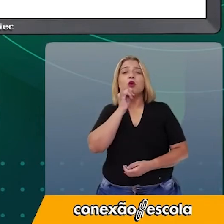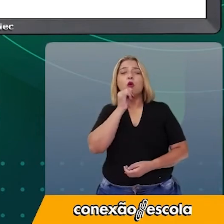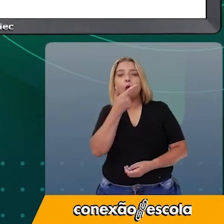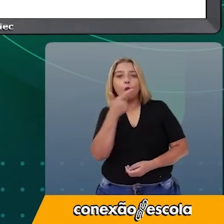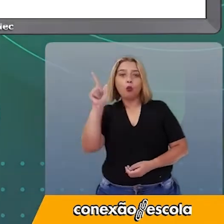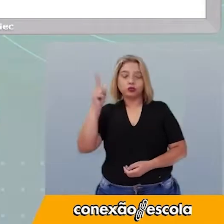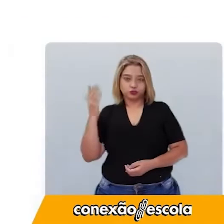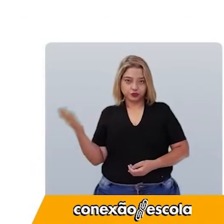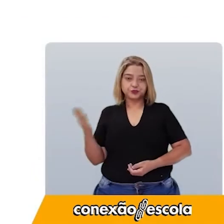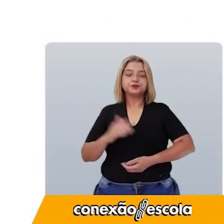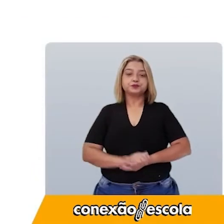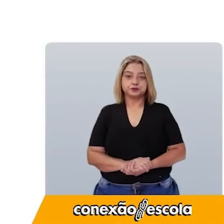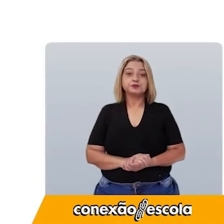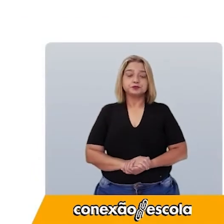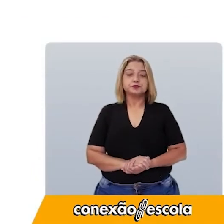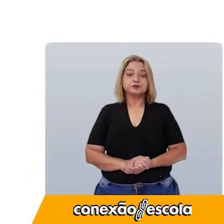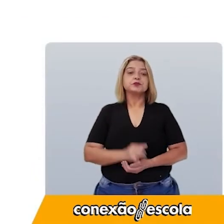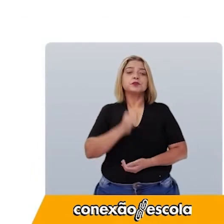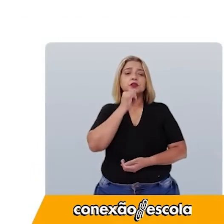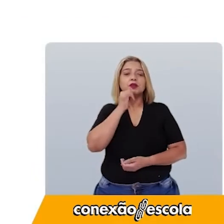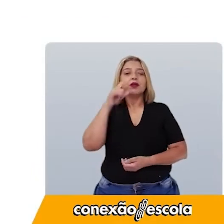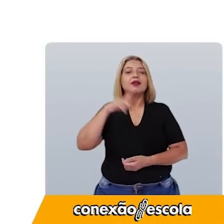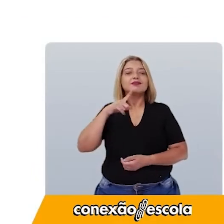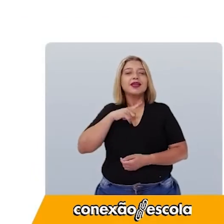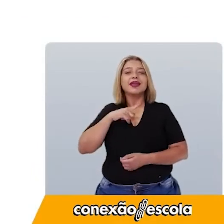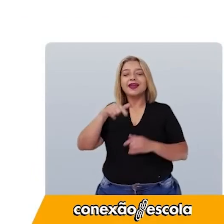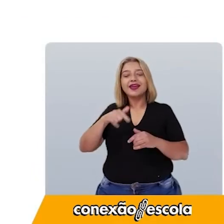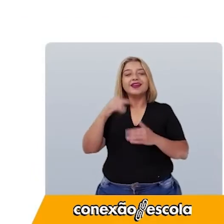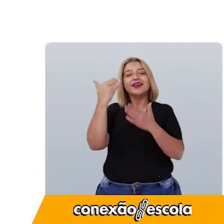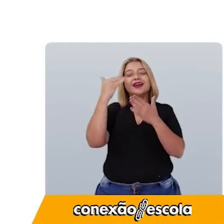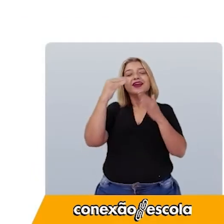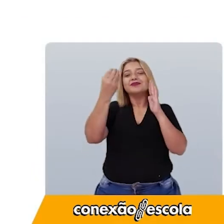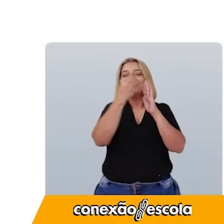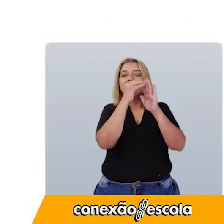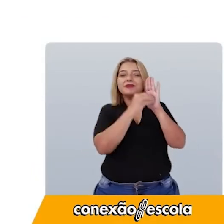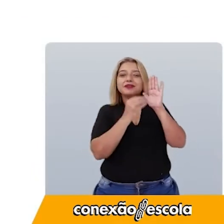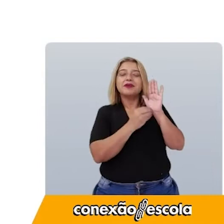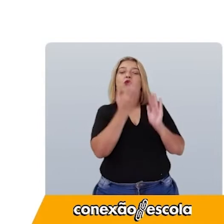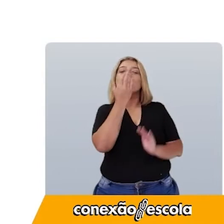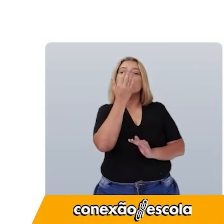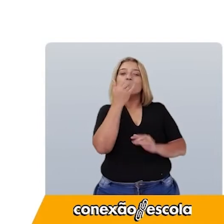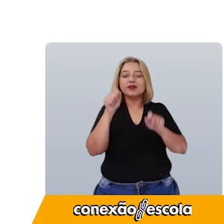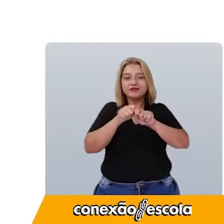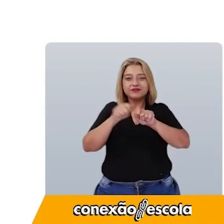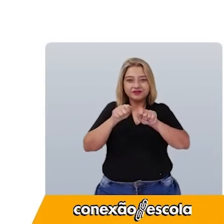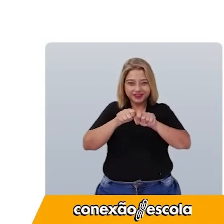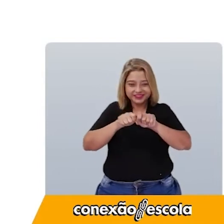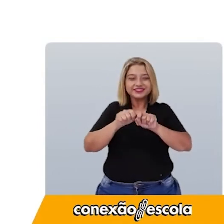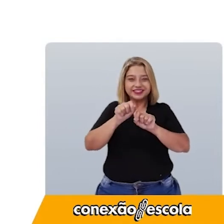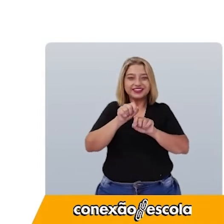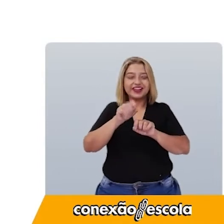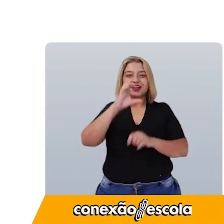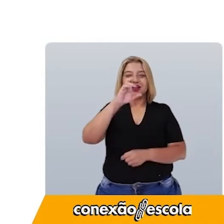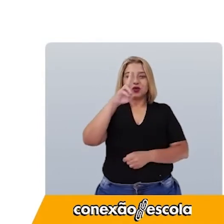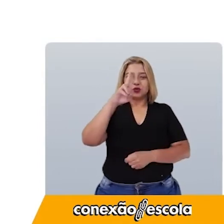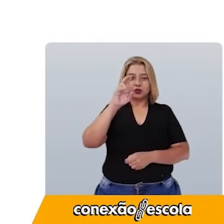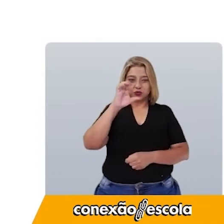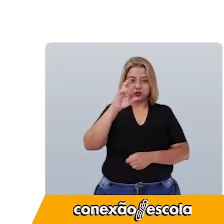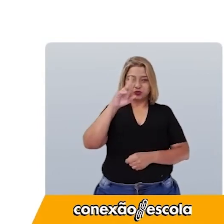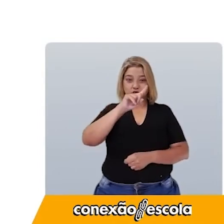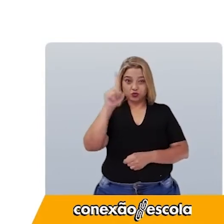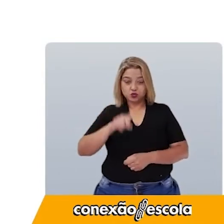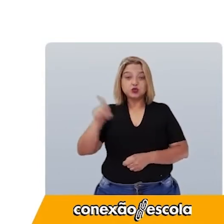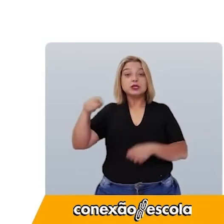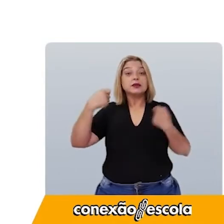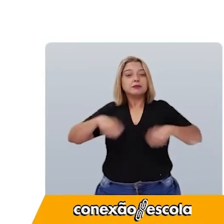situação. Em uma receita de cuscuz, é necessário usar 4 xícaras de chá de